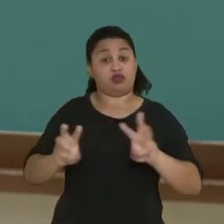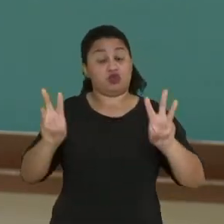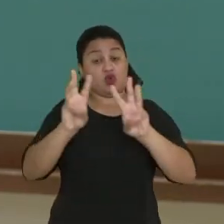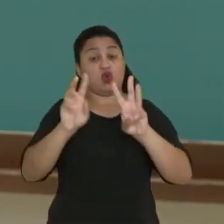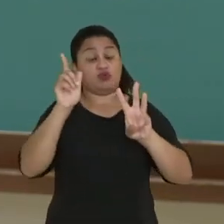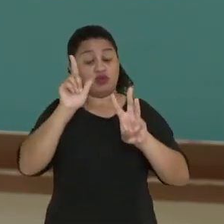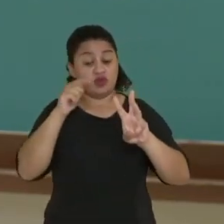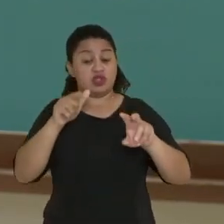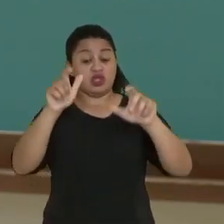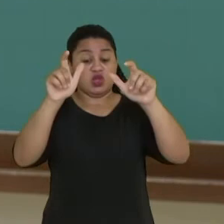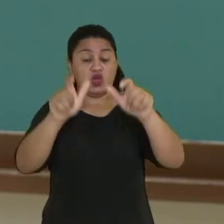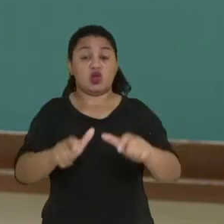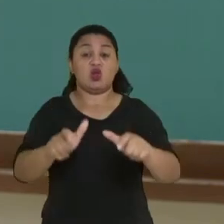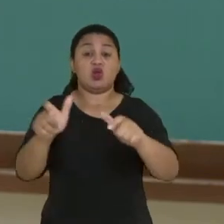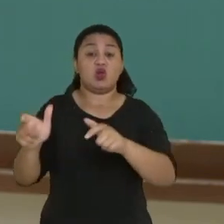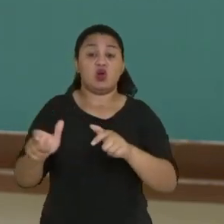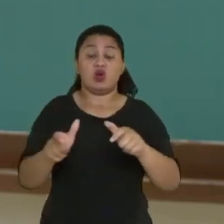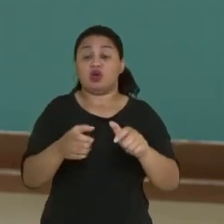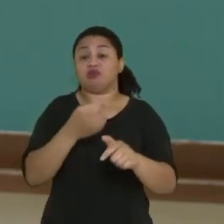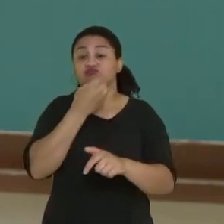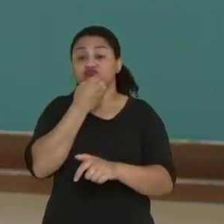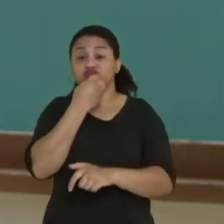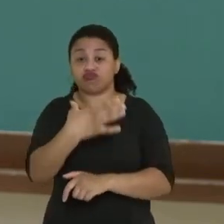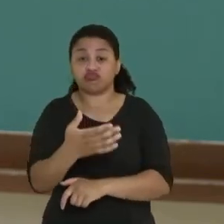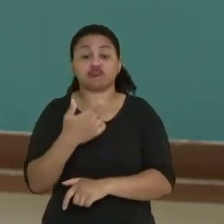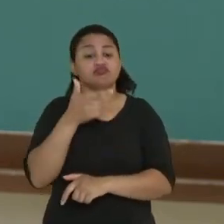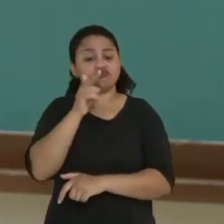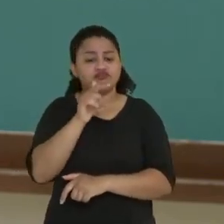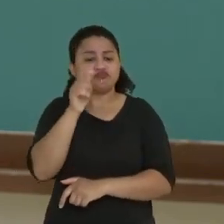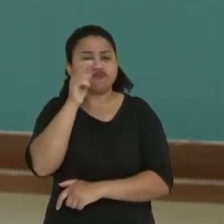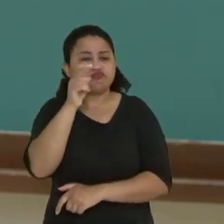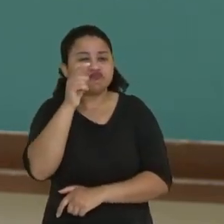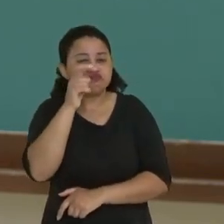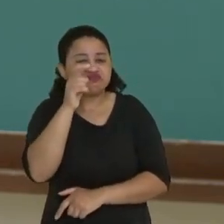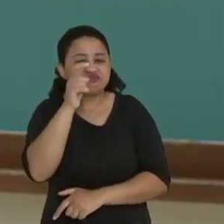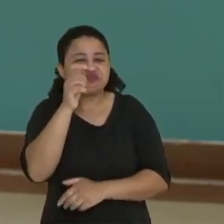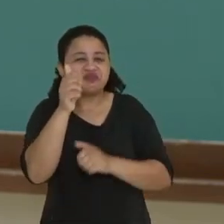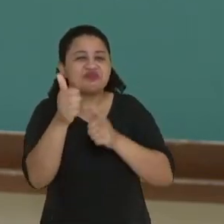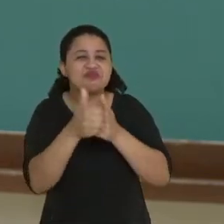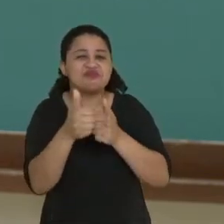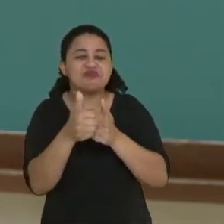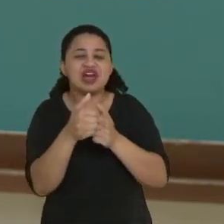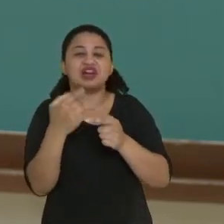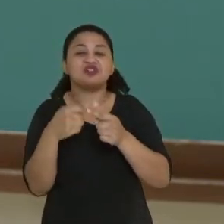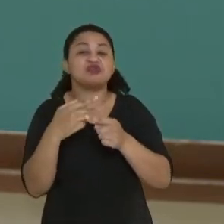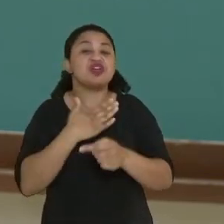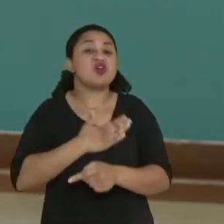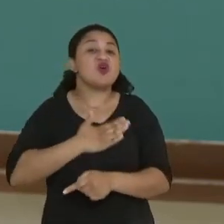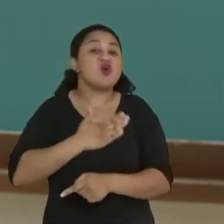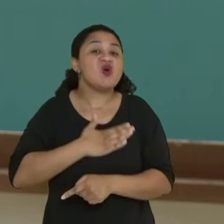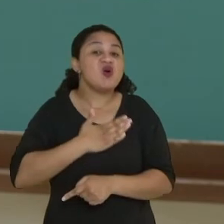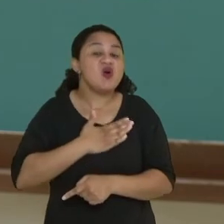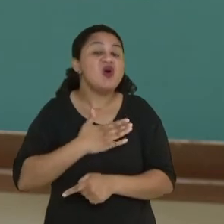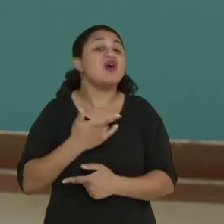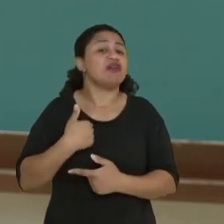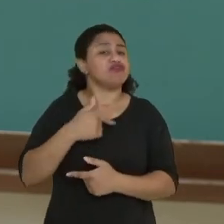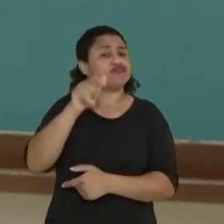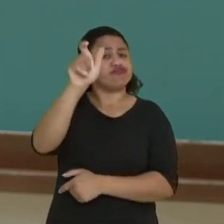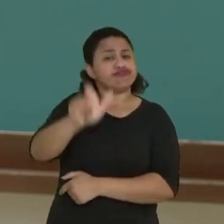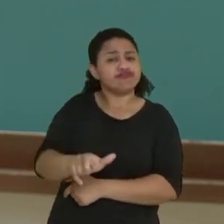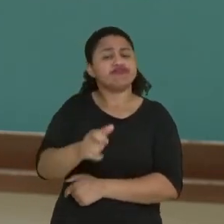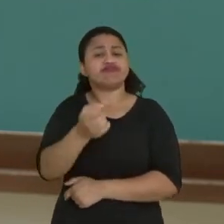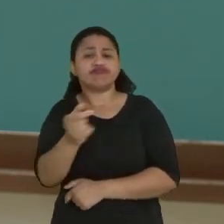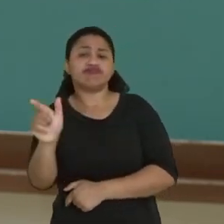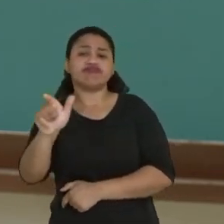garantir os primeiros lugares ou os melhores lugares ali para acompanhar ali o seu artista favorito, né? Então isso é